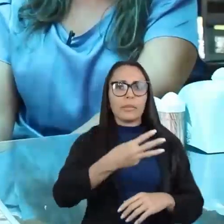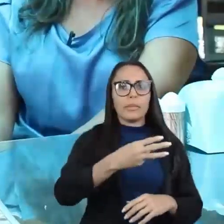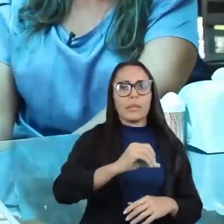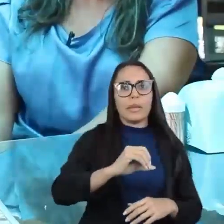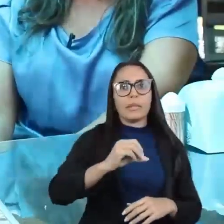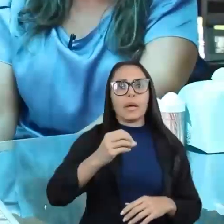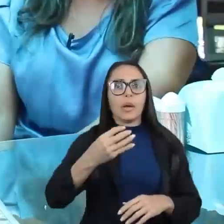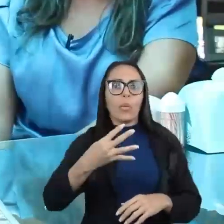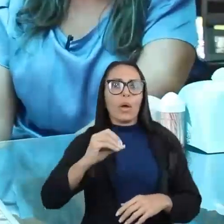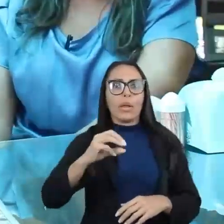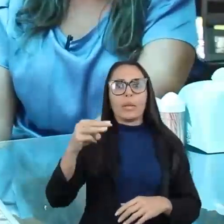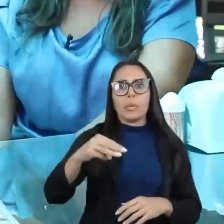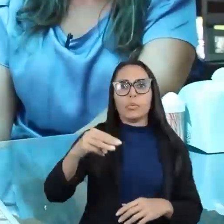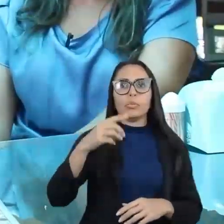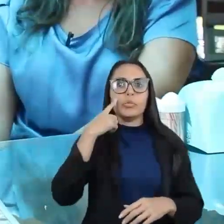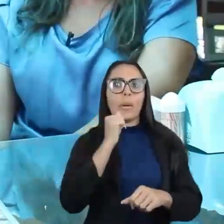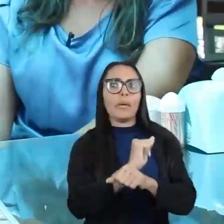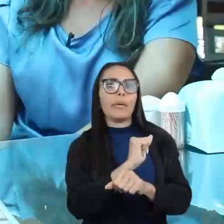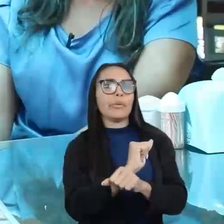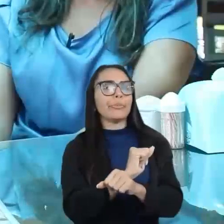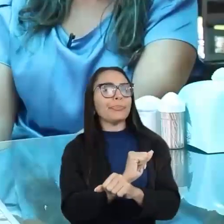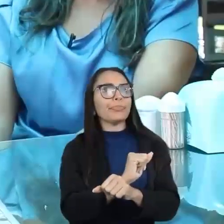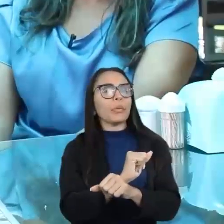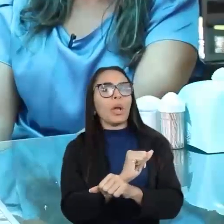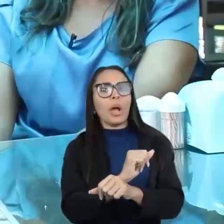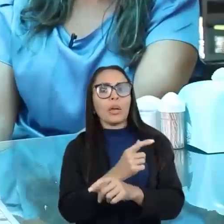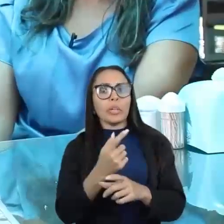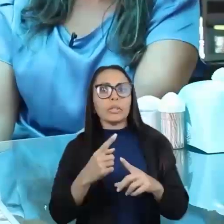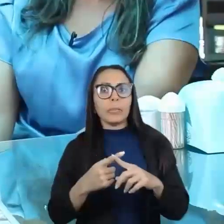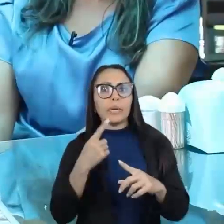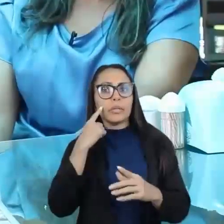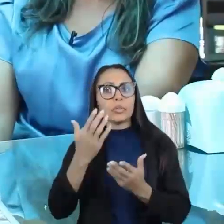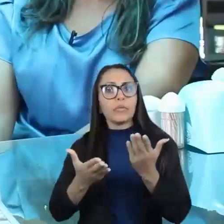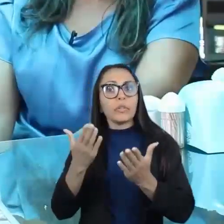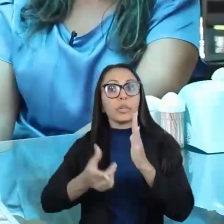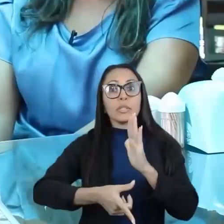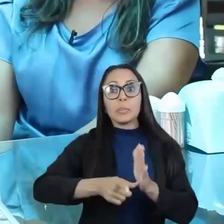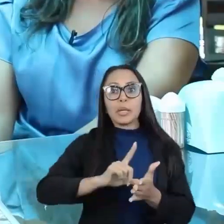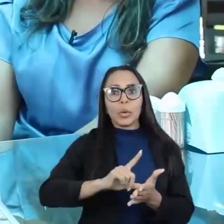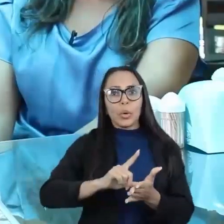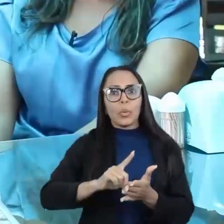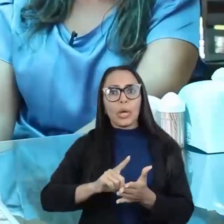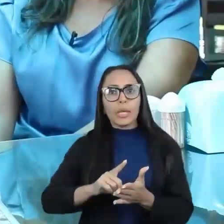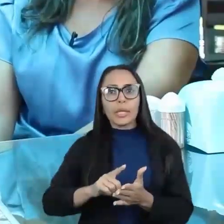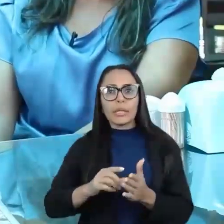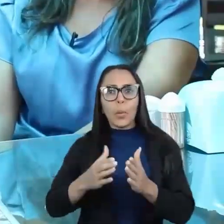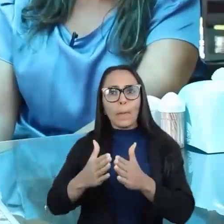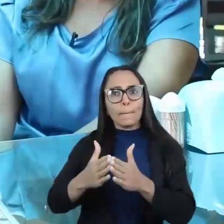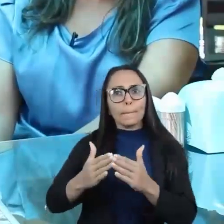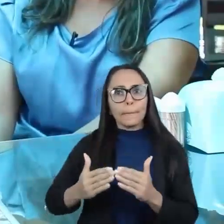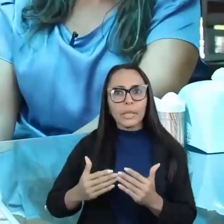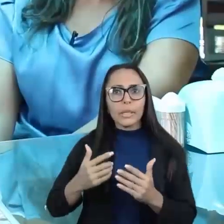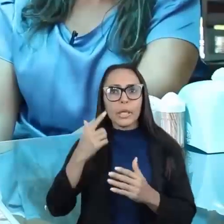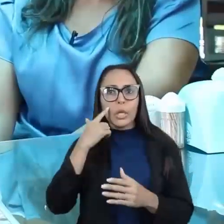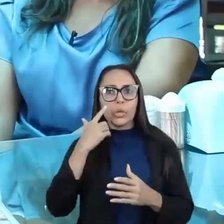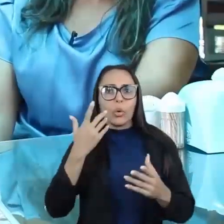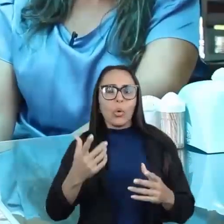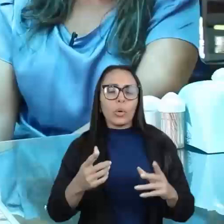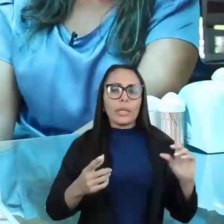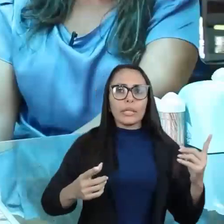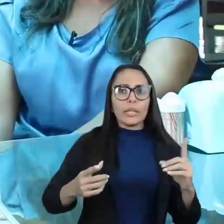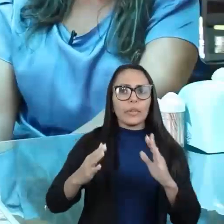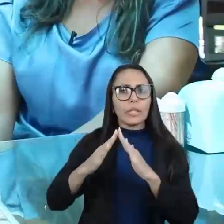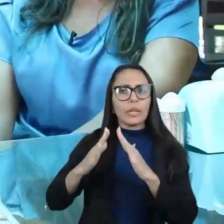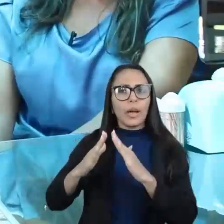dependendo disso, do que for o prato. Aí a gente também tem o serviço de antecipação de pedido. O cliente largou, está vindo de casa, ou está vindo do trabalho, ele